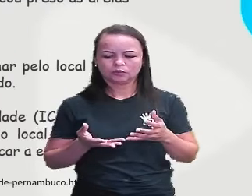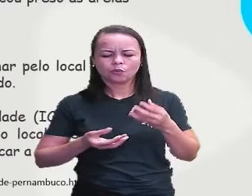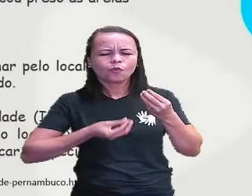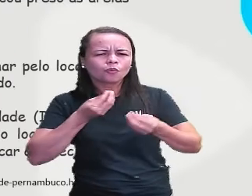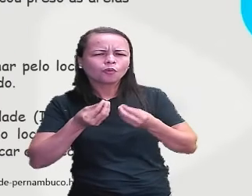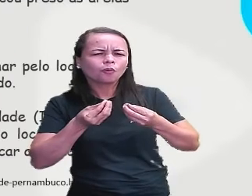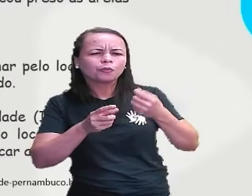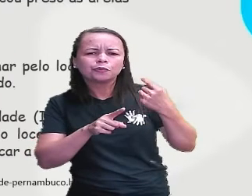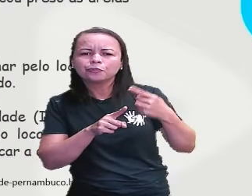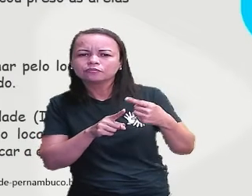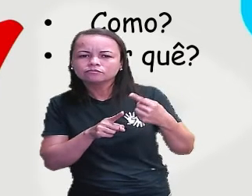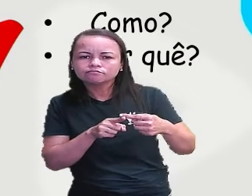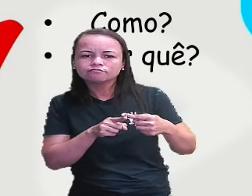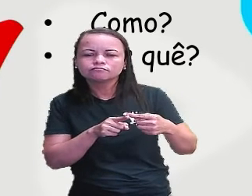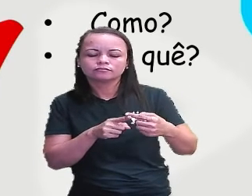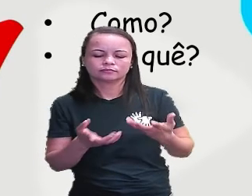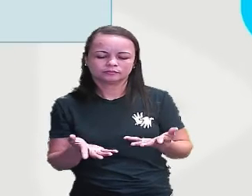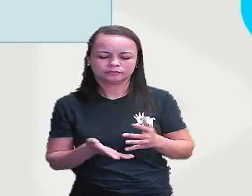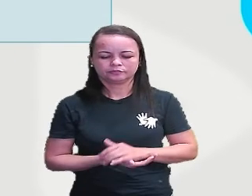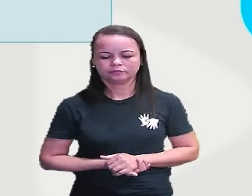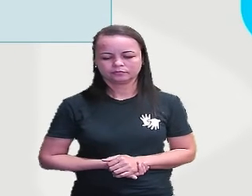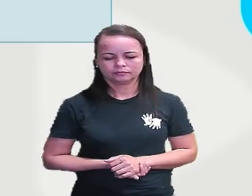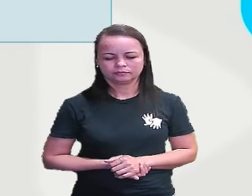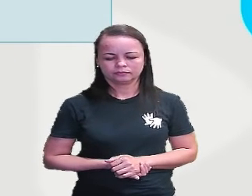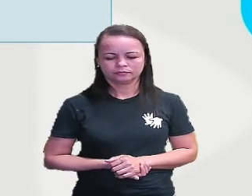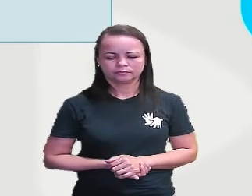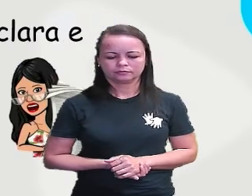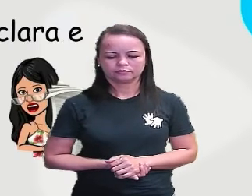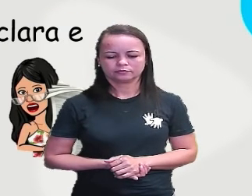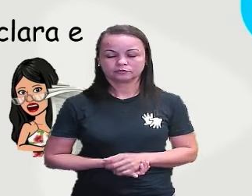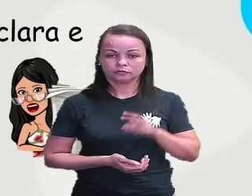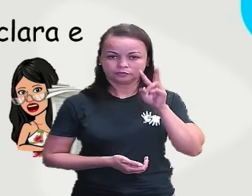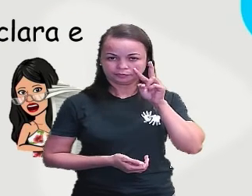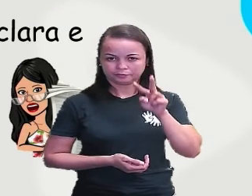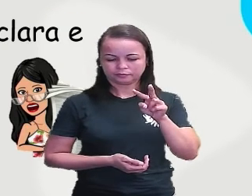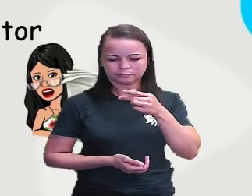porquê. Tá? Antes deixa eu ver aqui.